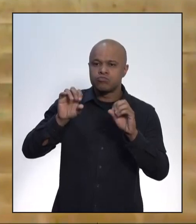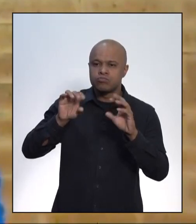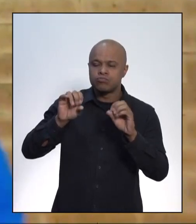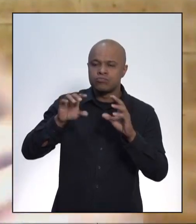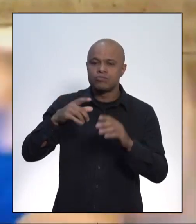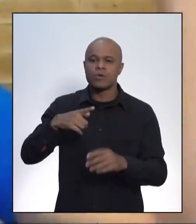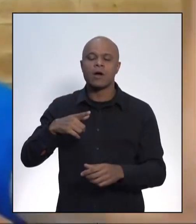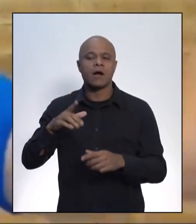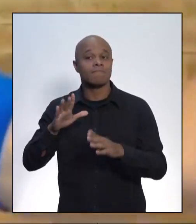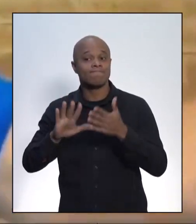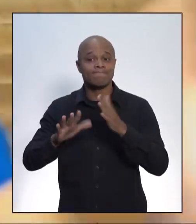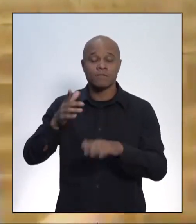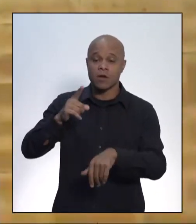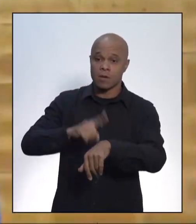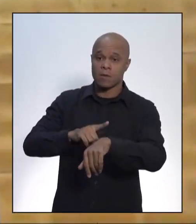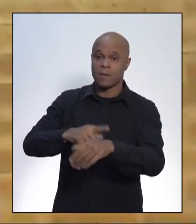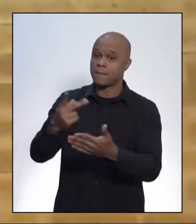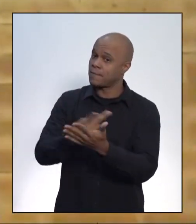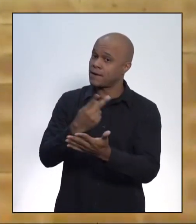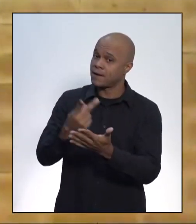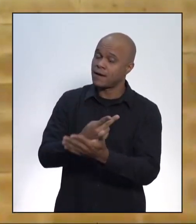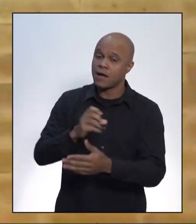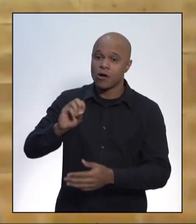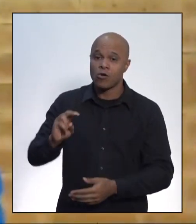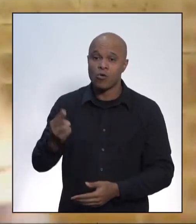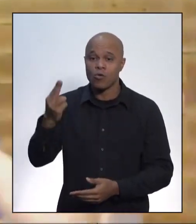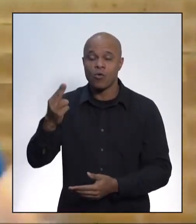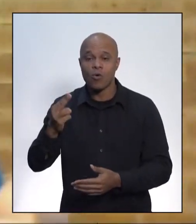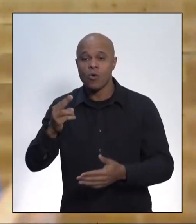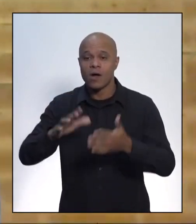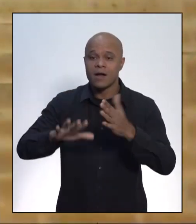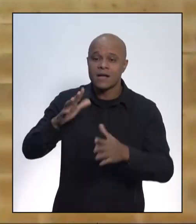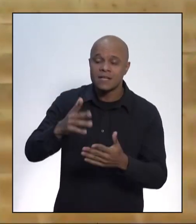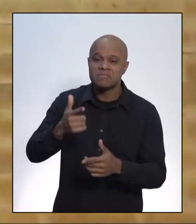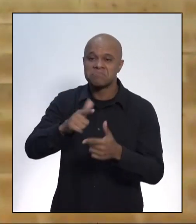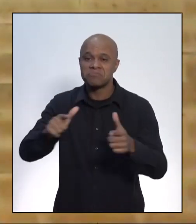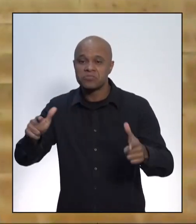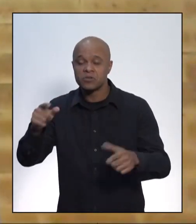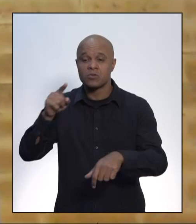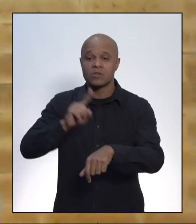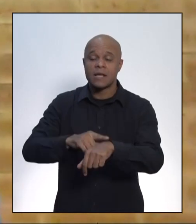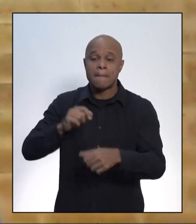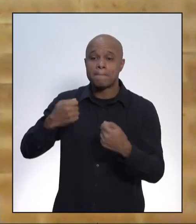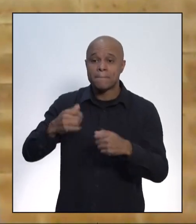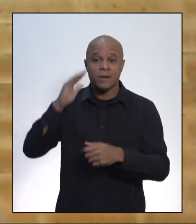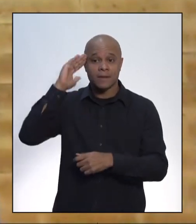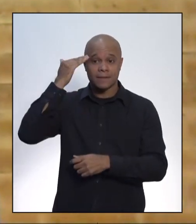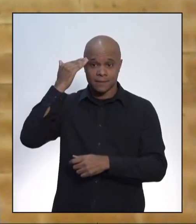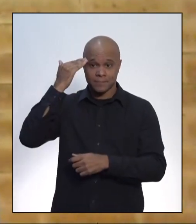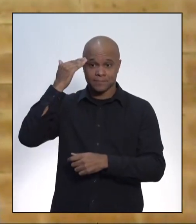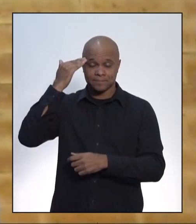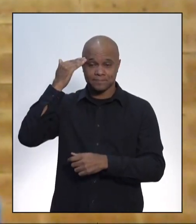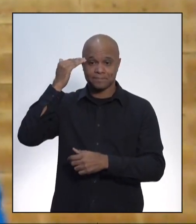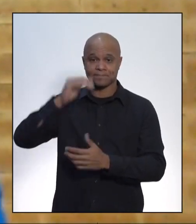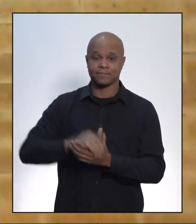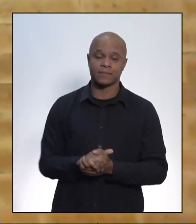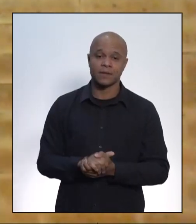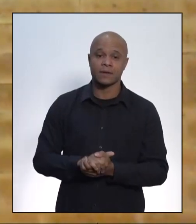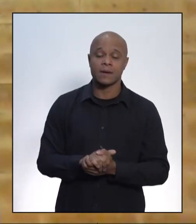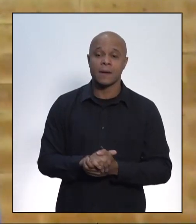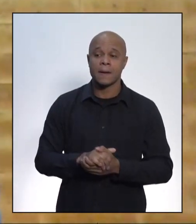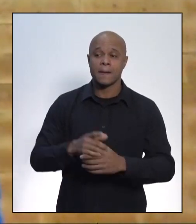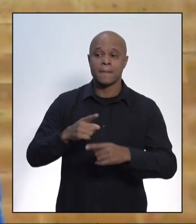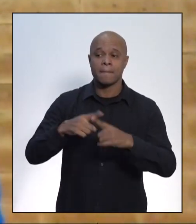no momento errado, talvez não era o melhor fit, enfim, você precisa entender. Então, mas aí logo